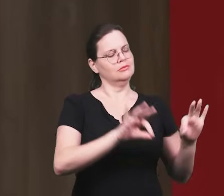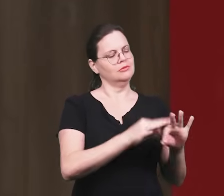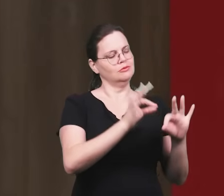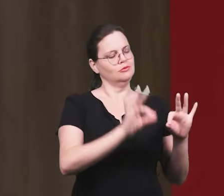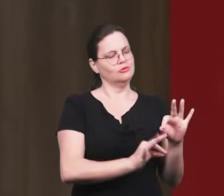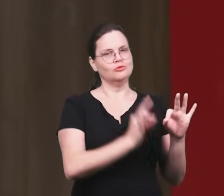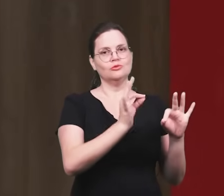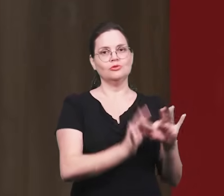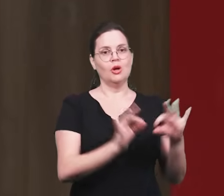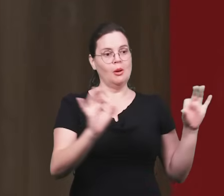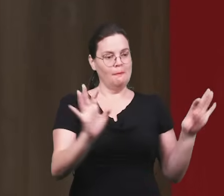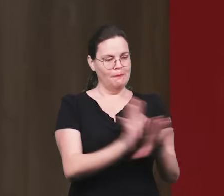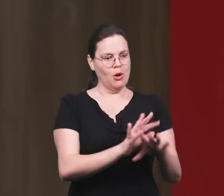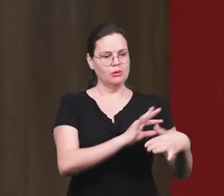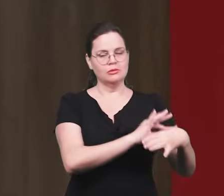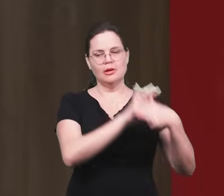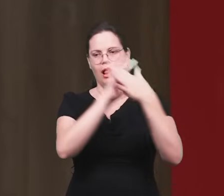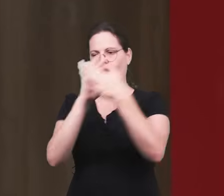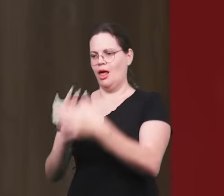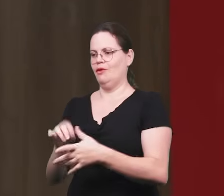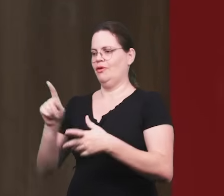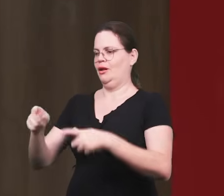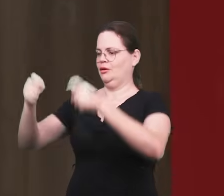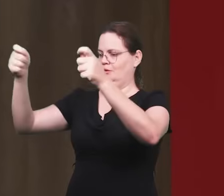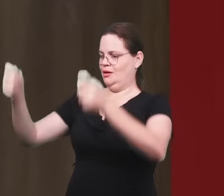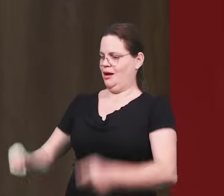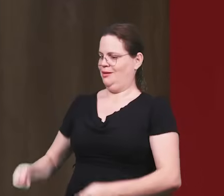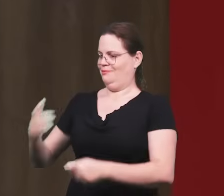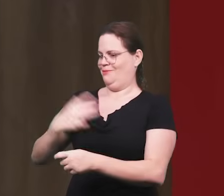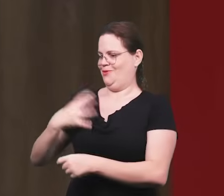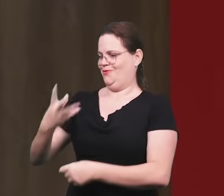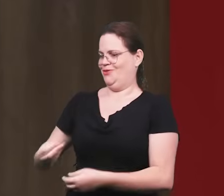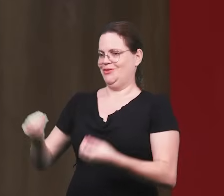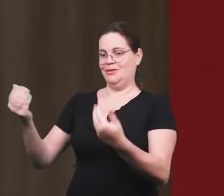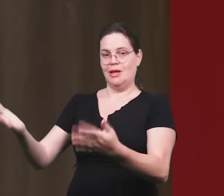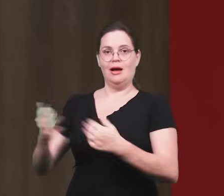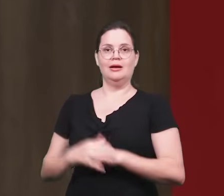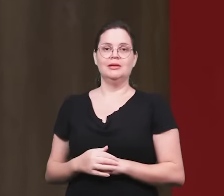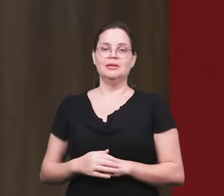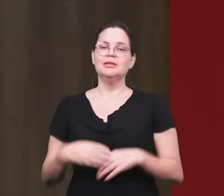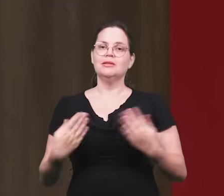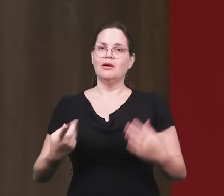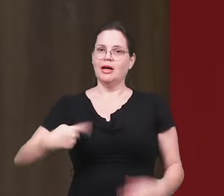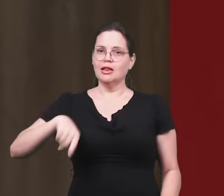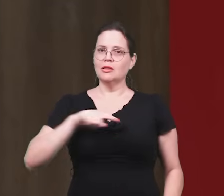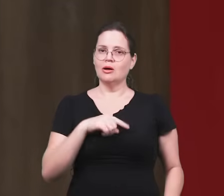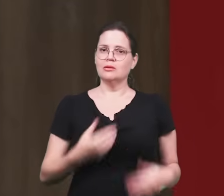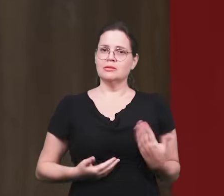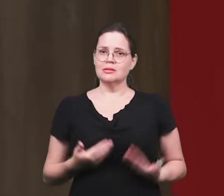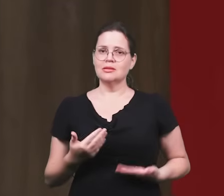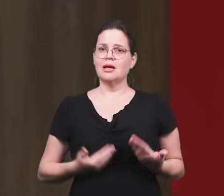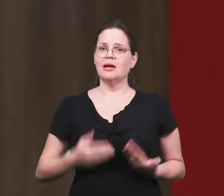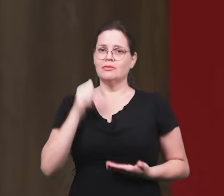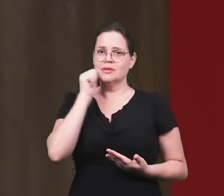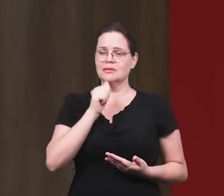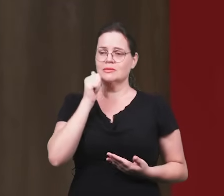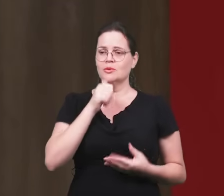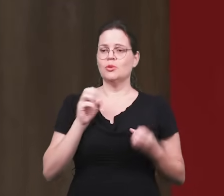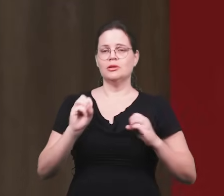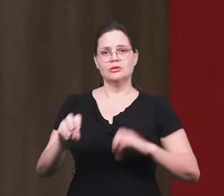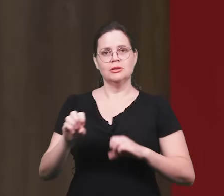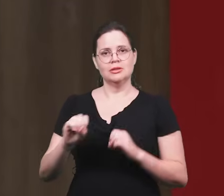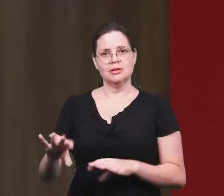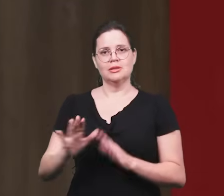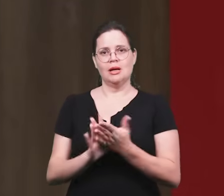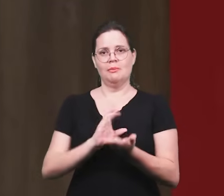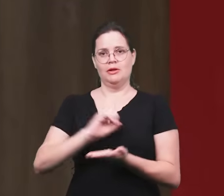nosso trabalho em preparar os nossos filhos, em servir ao Senhor, em ensinar a palavra de Deus, e não